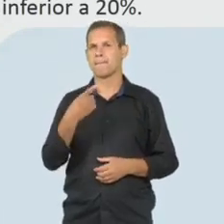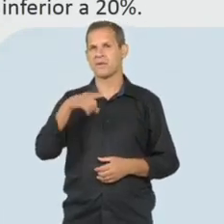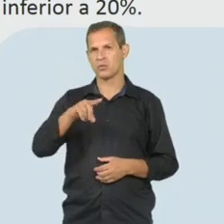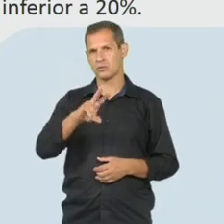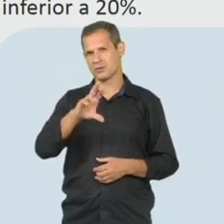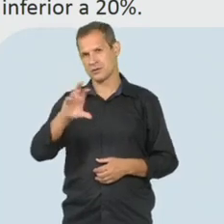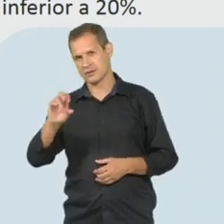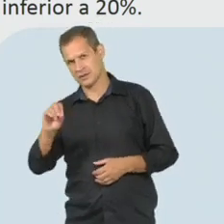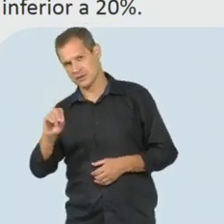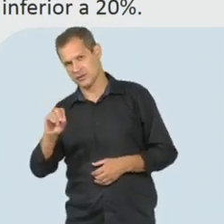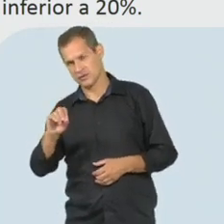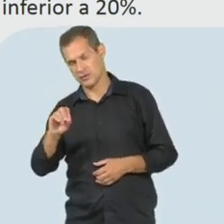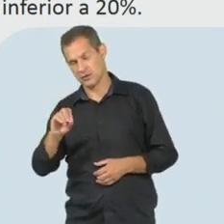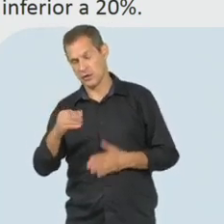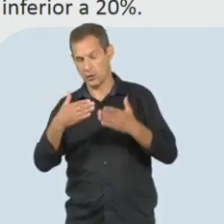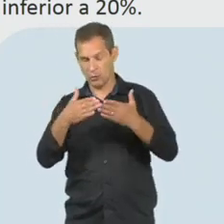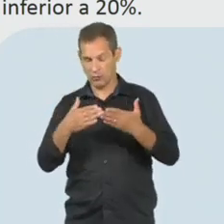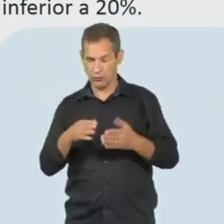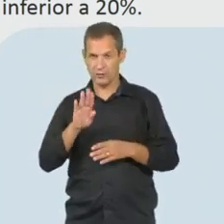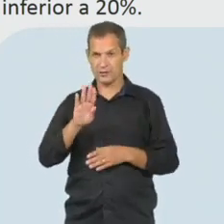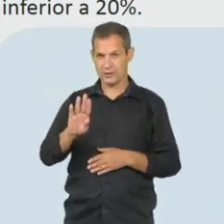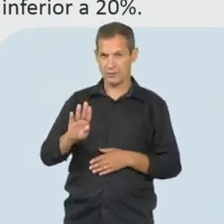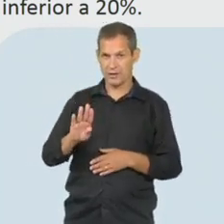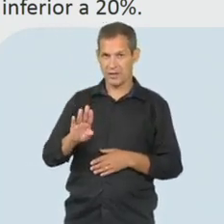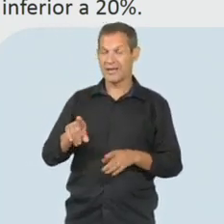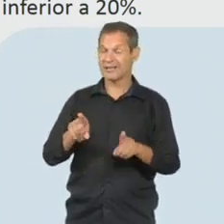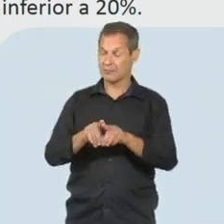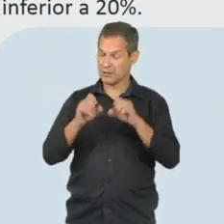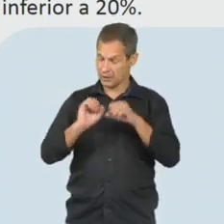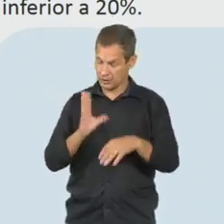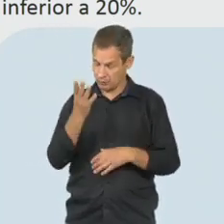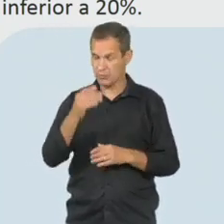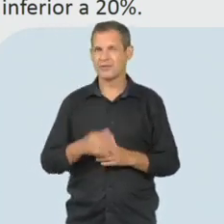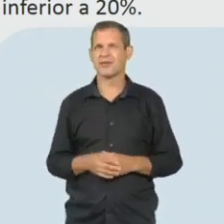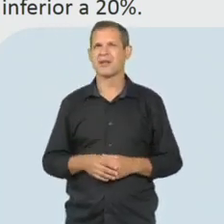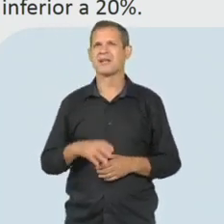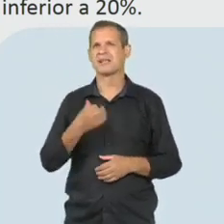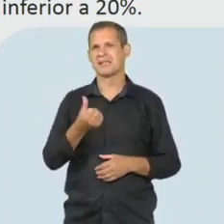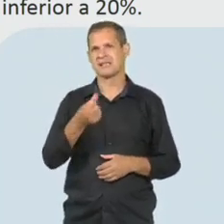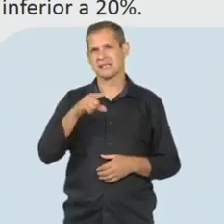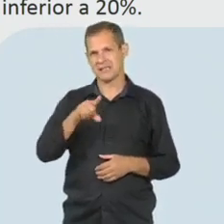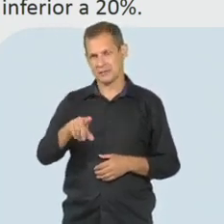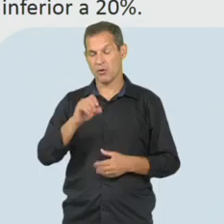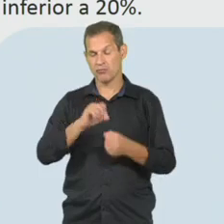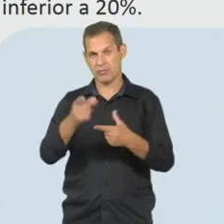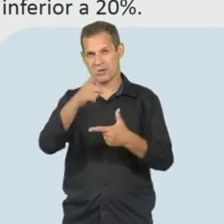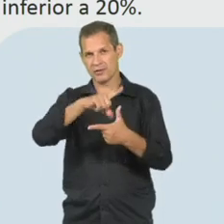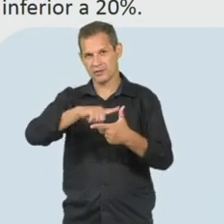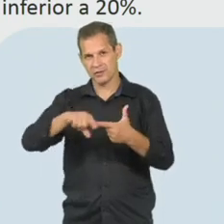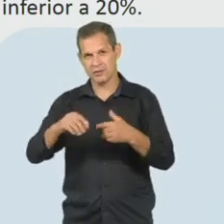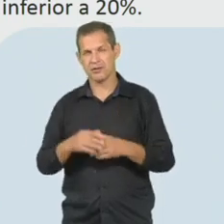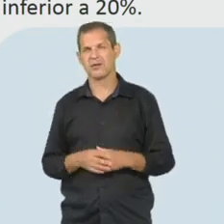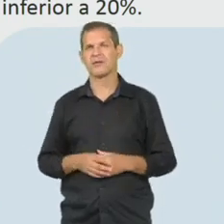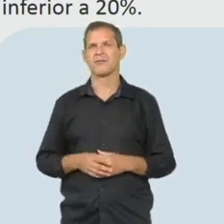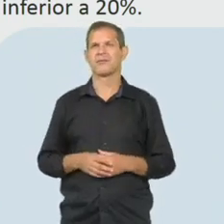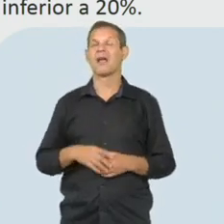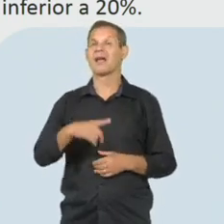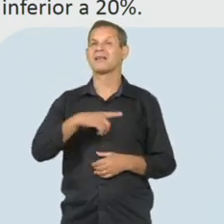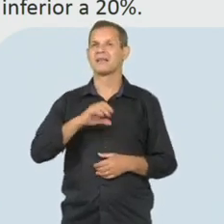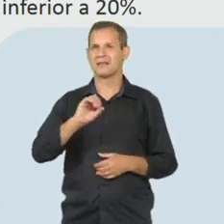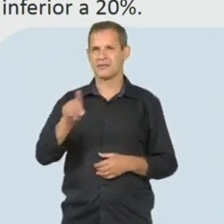1.150, que são os casos favoráveis de B, e os casos possíveis são 6.000. Fazendo a divisão, vai